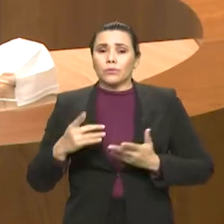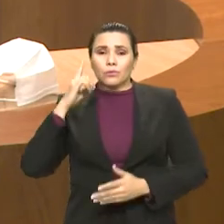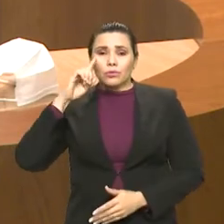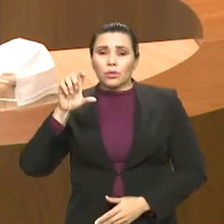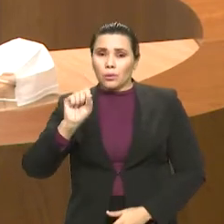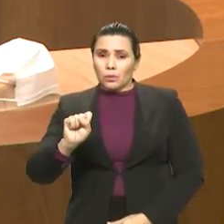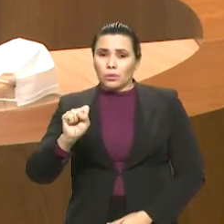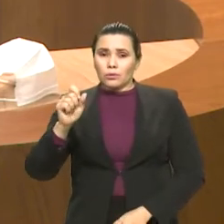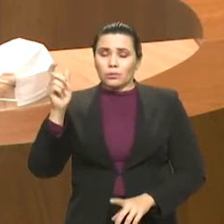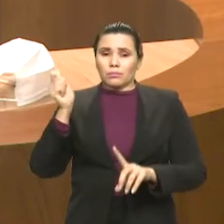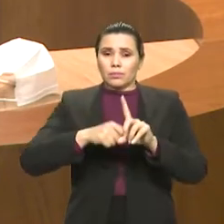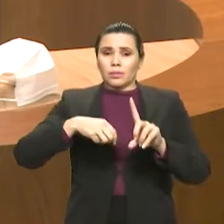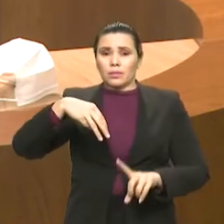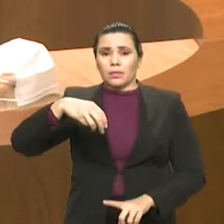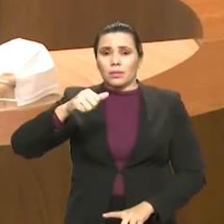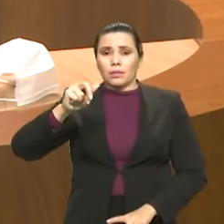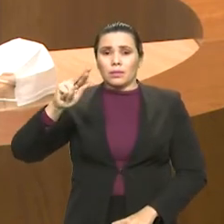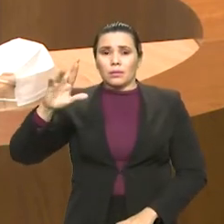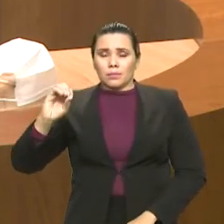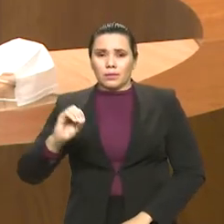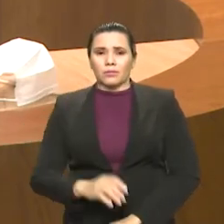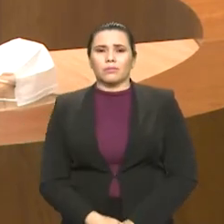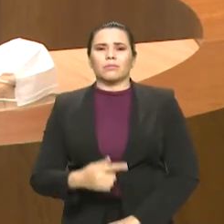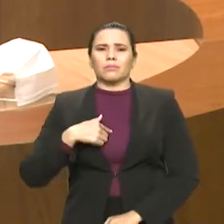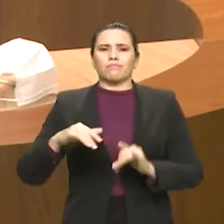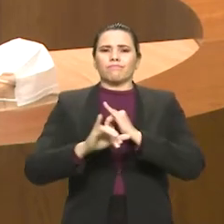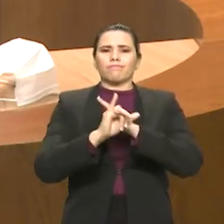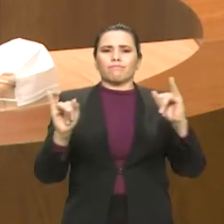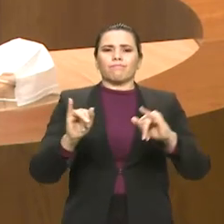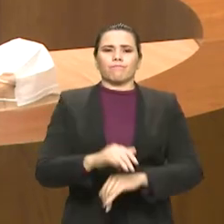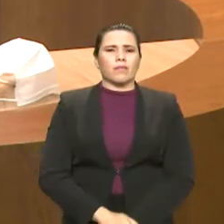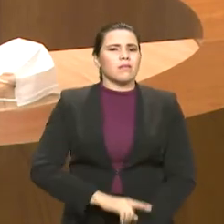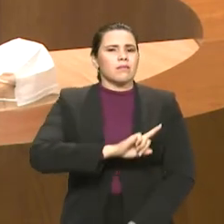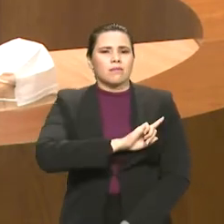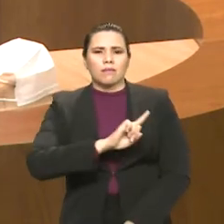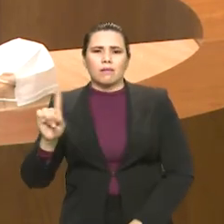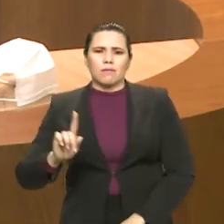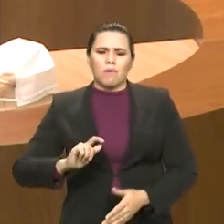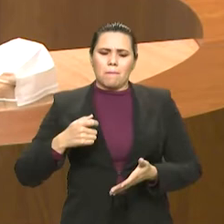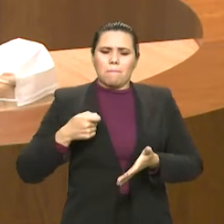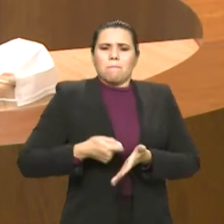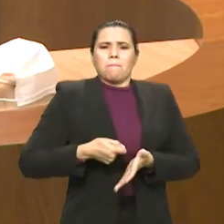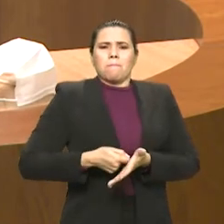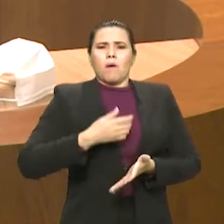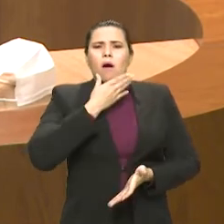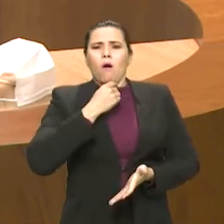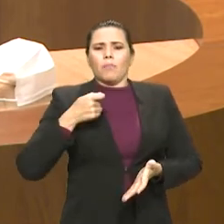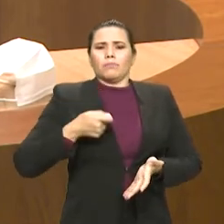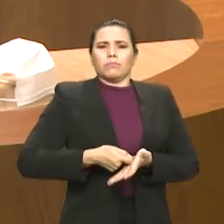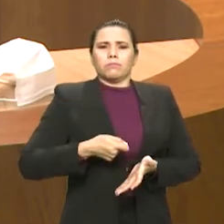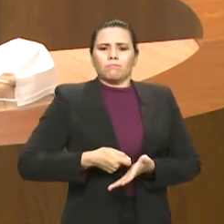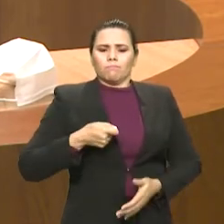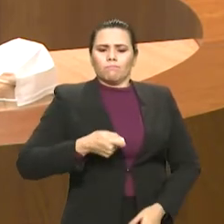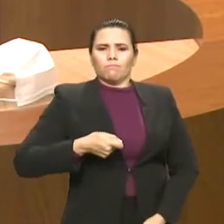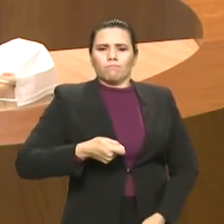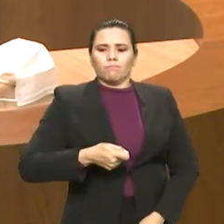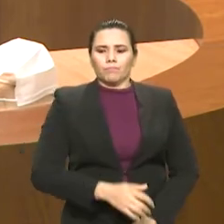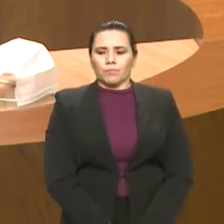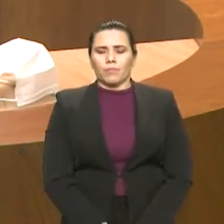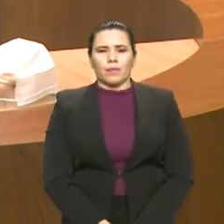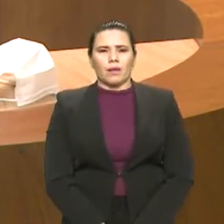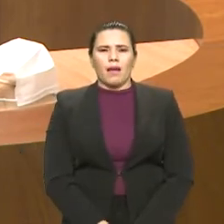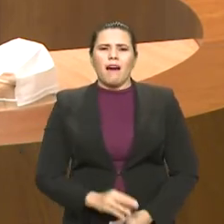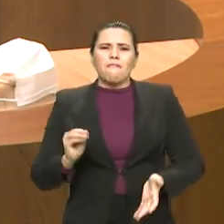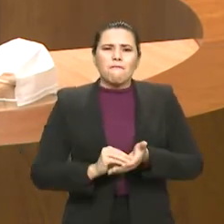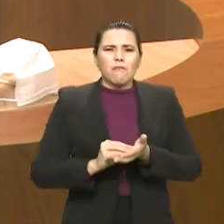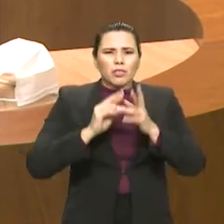não a ignorância do machismo, não a maledicência, não ao desrespeito, não